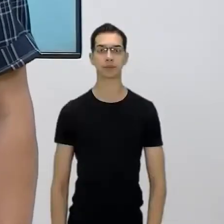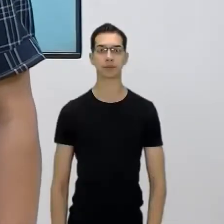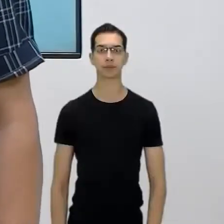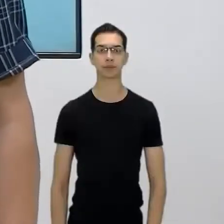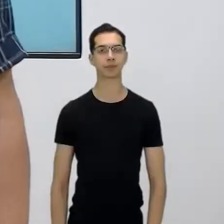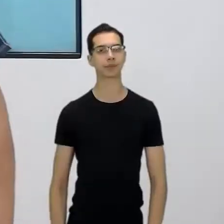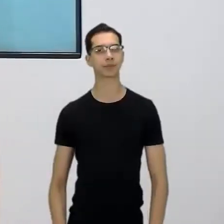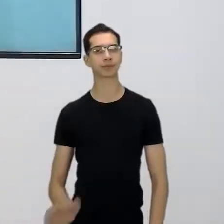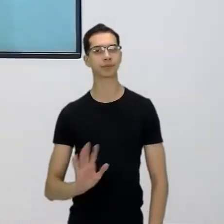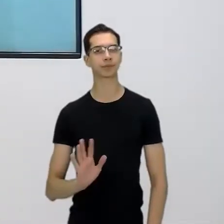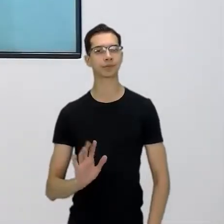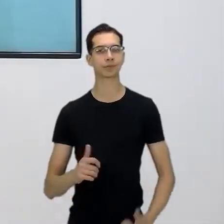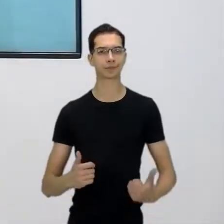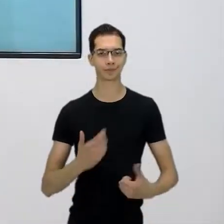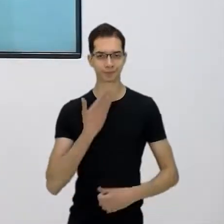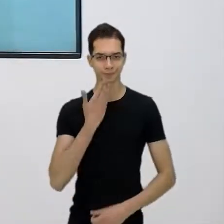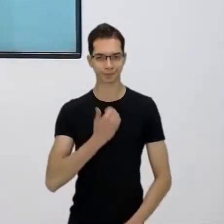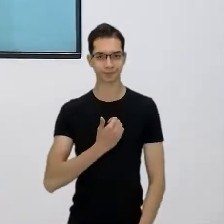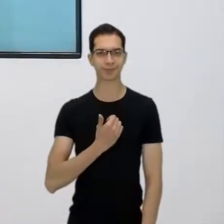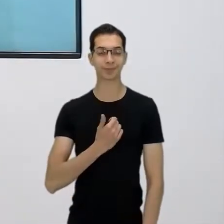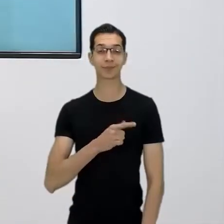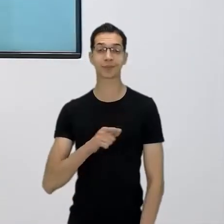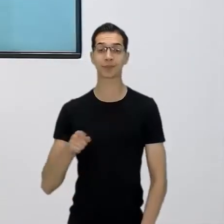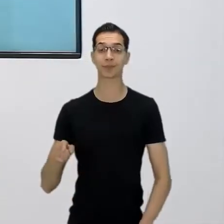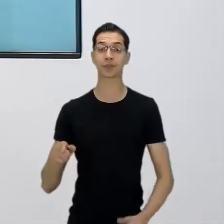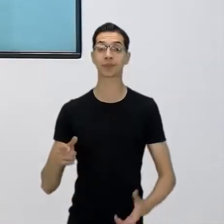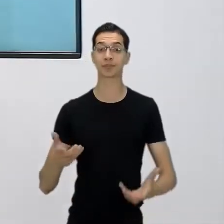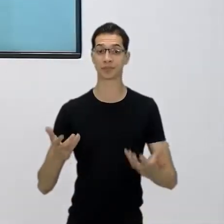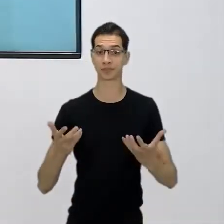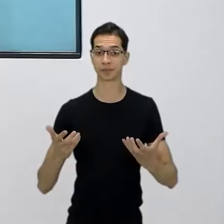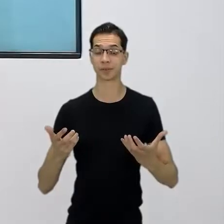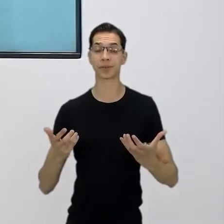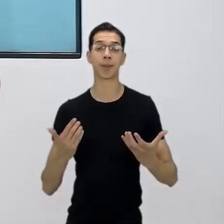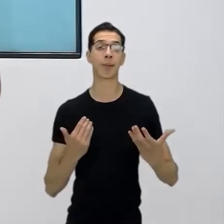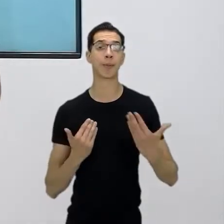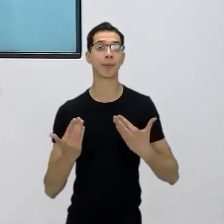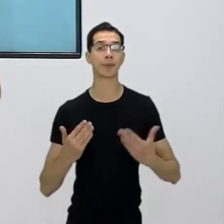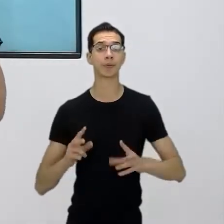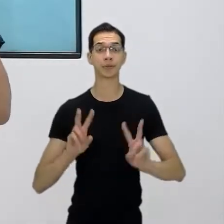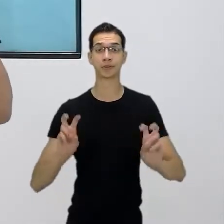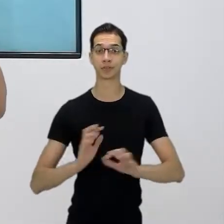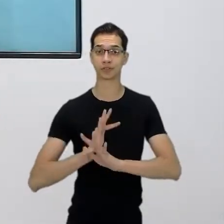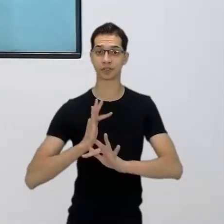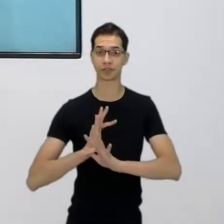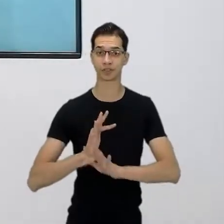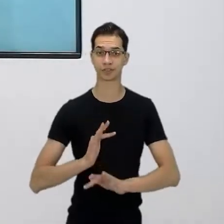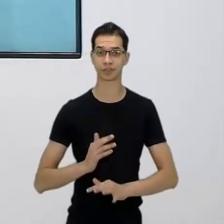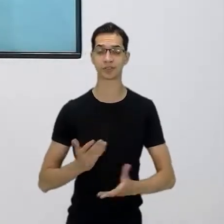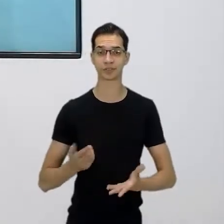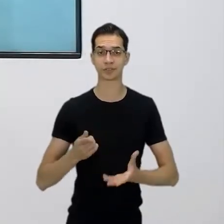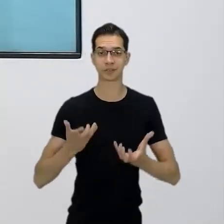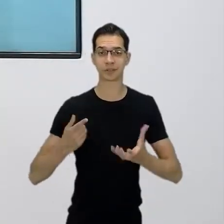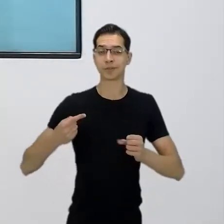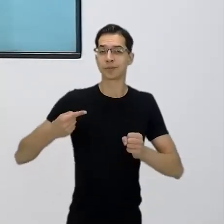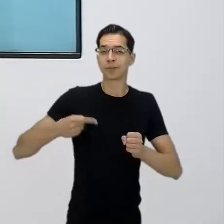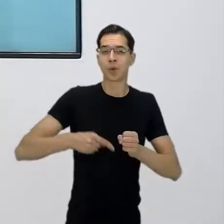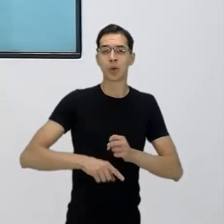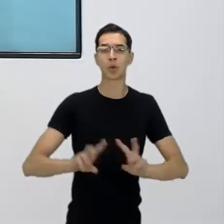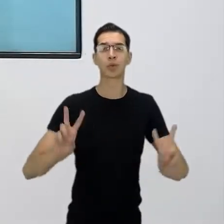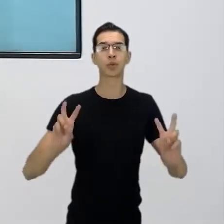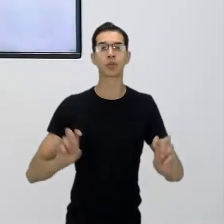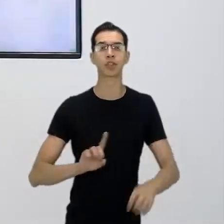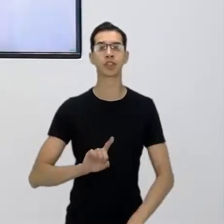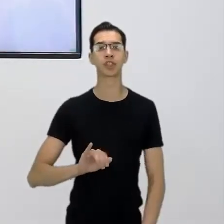Salve segunda série, se você está querendo discutir alguma coisa de física, se aprofundar nos conceitos de